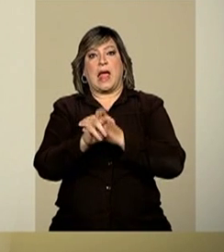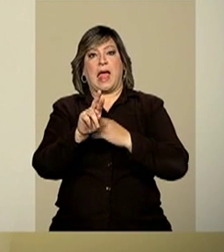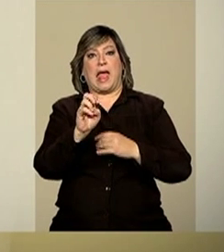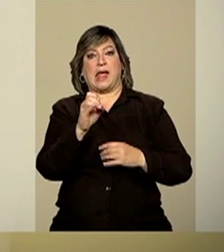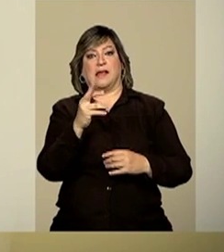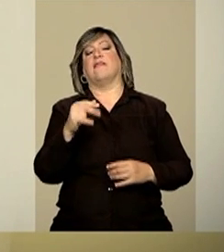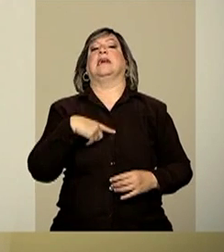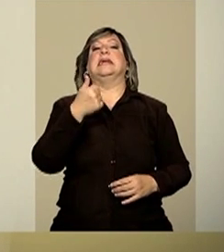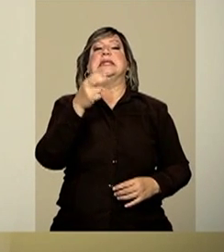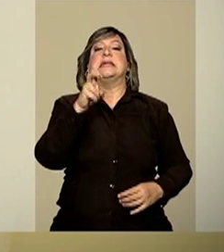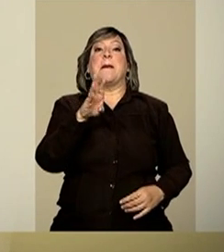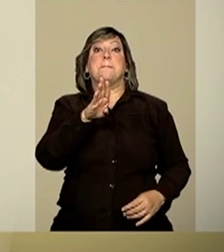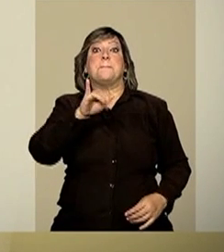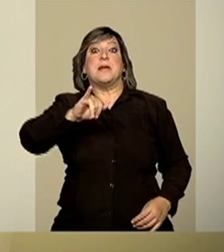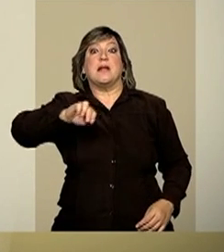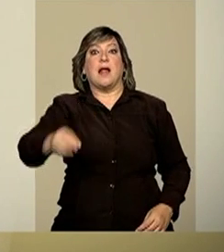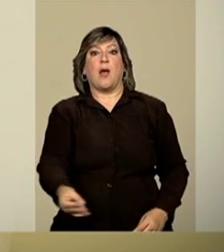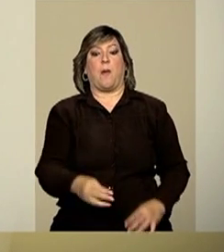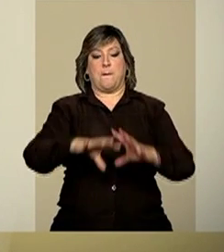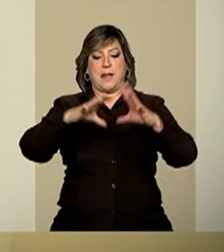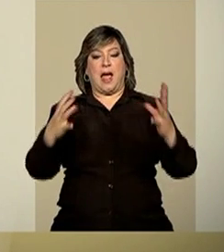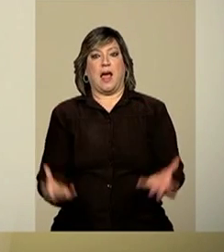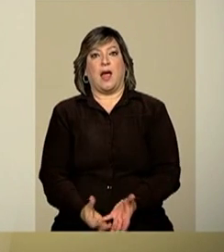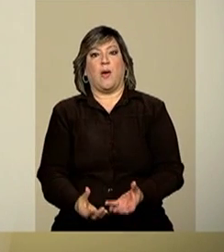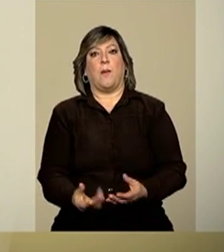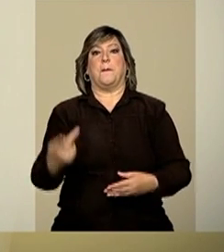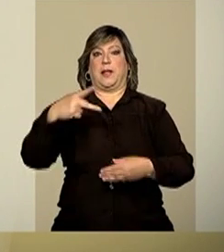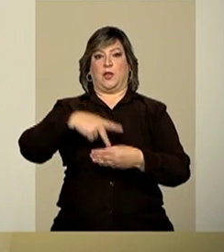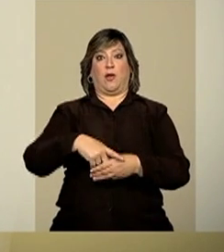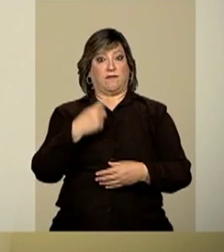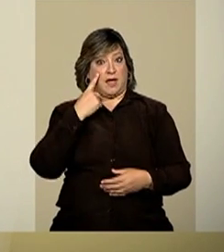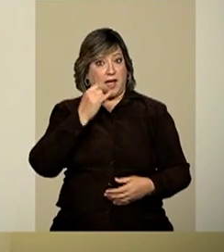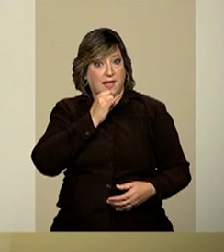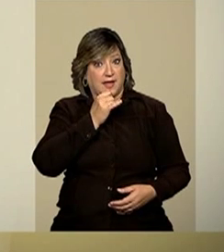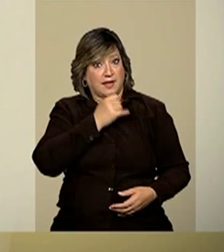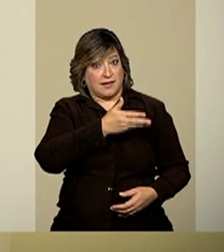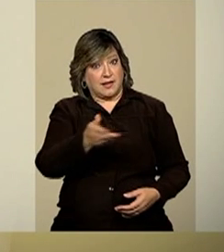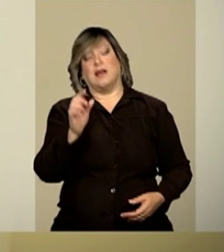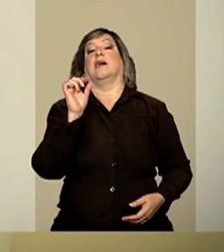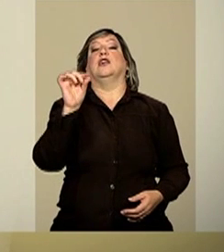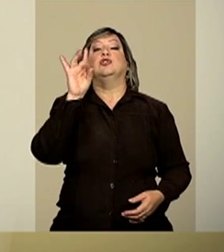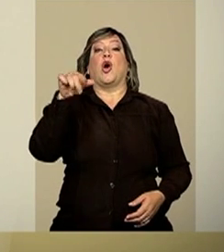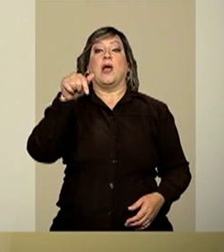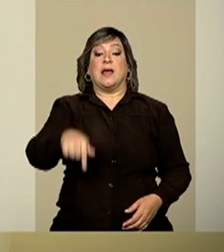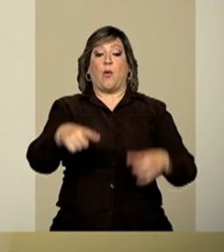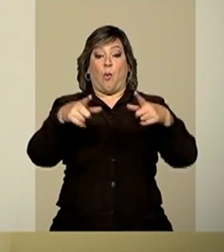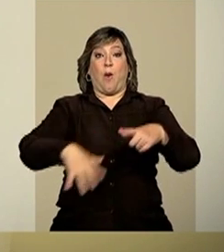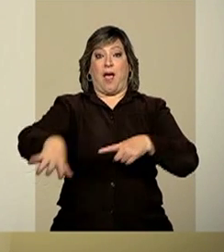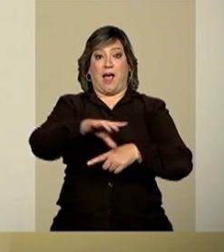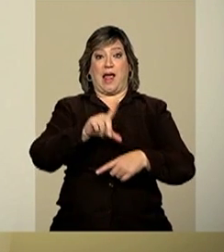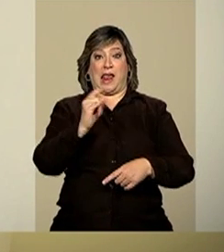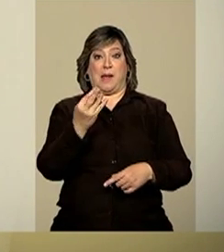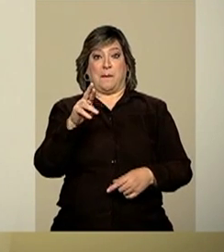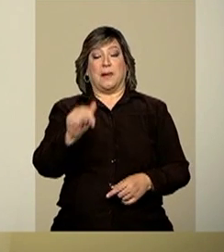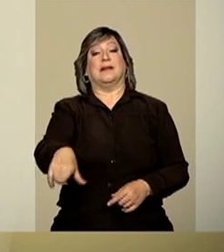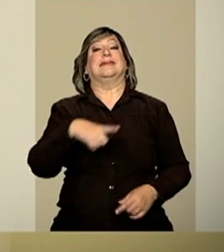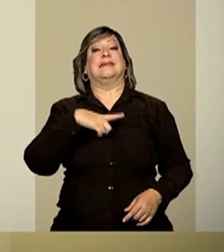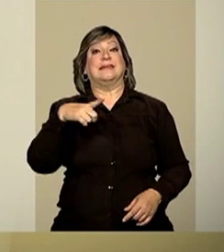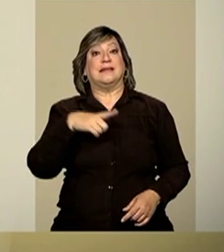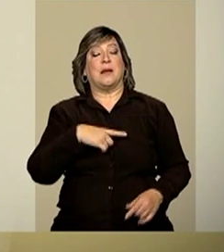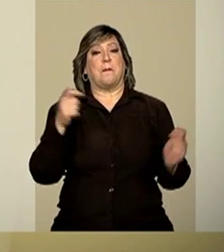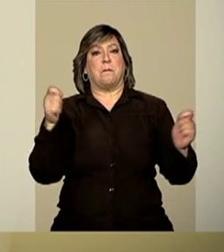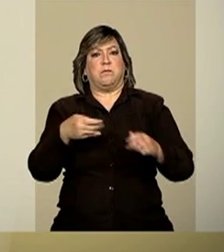15 bilhões de barris equivalentes de petróleo. Vejam vocês, só o Campo de Libra tem um potencial de